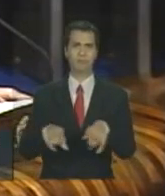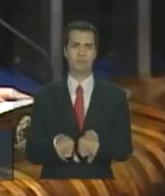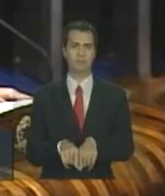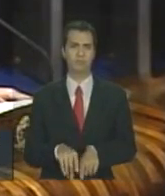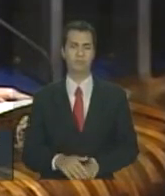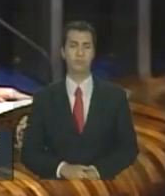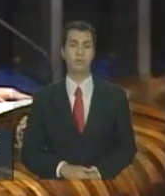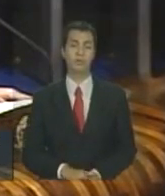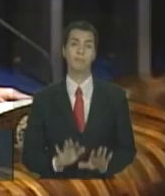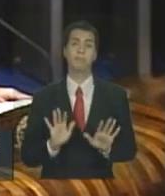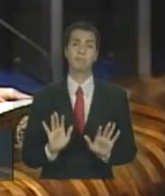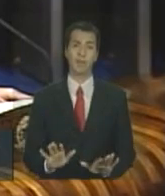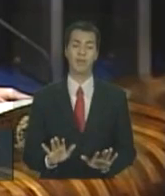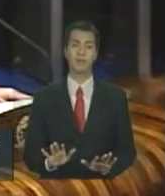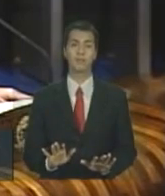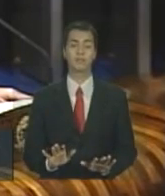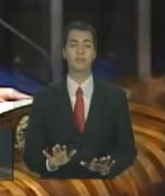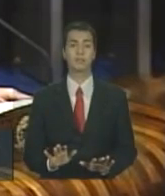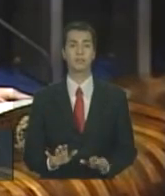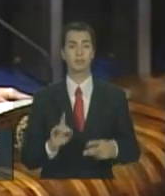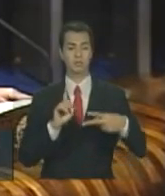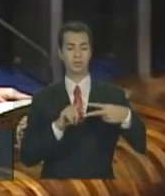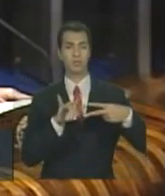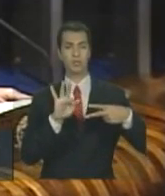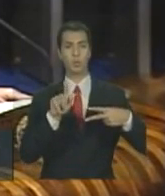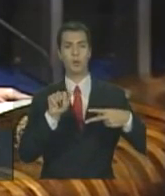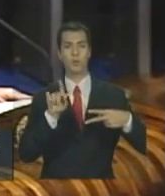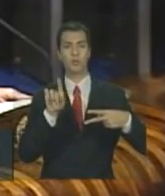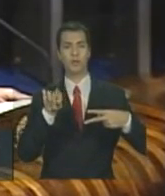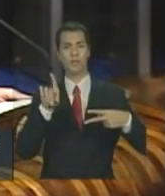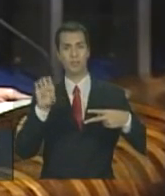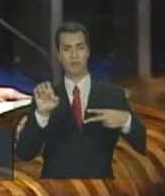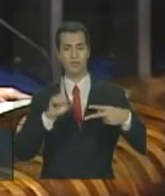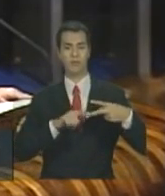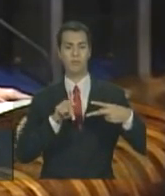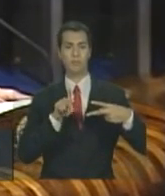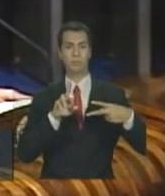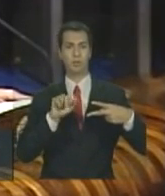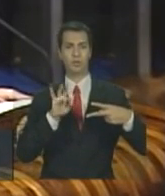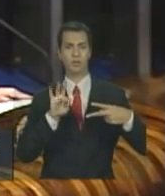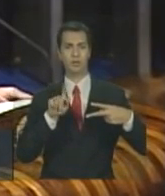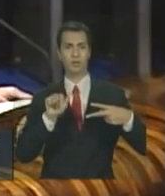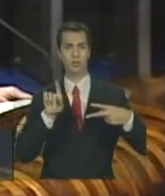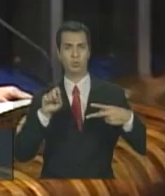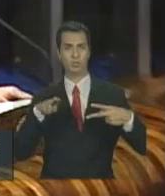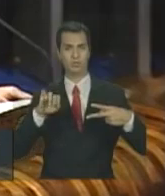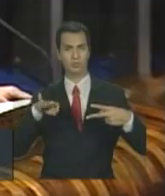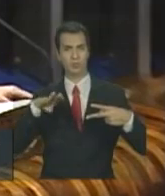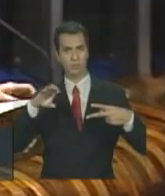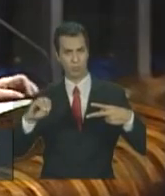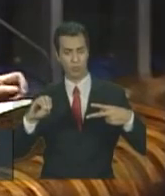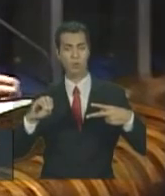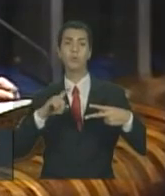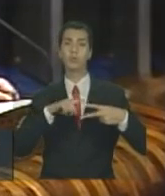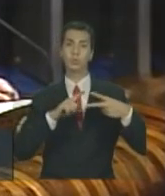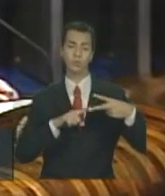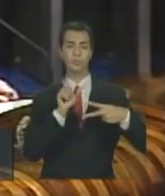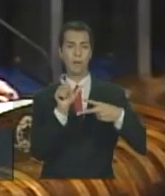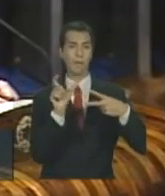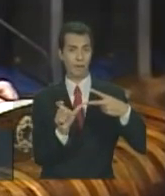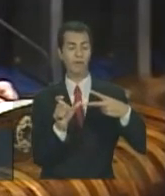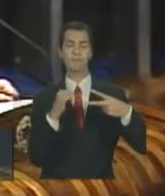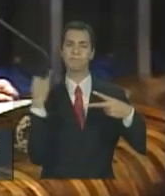felizmente, igualdade de oportunidades e protagonismo são as palavras-chave deste novo milênio, não apenas